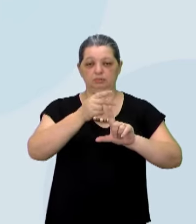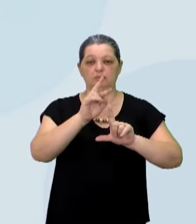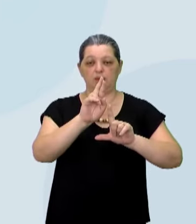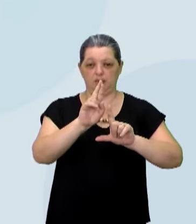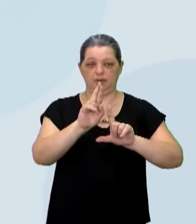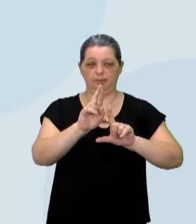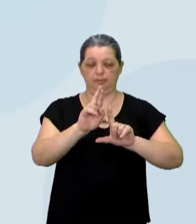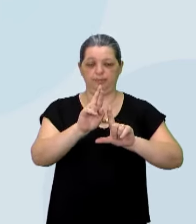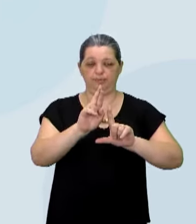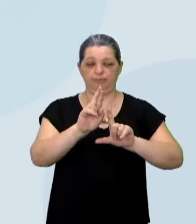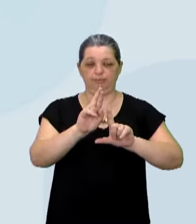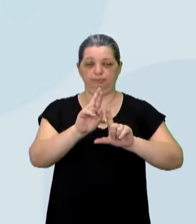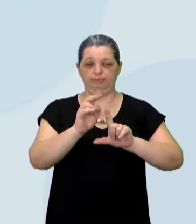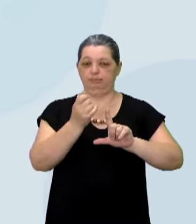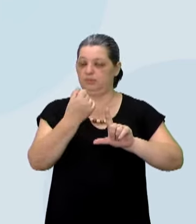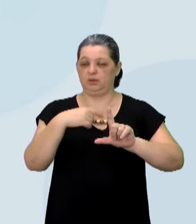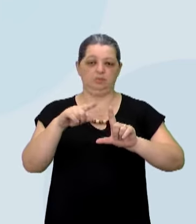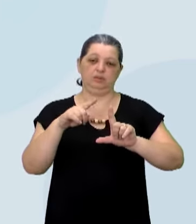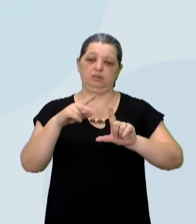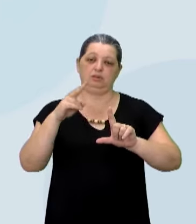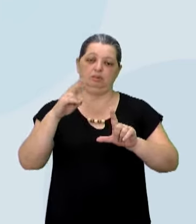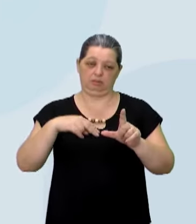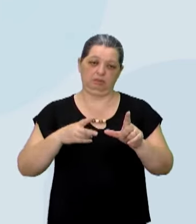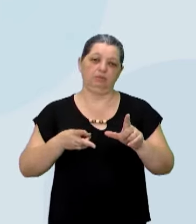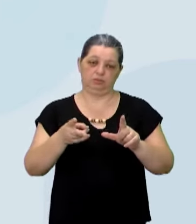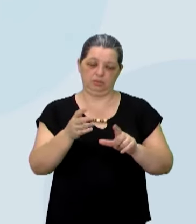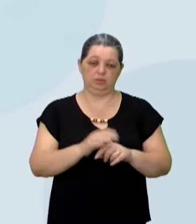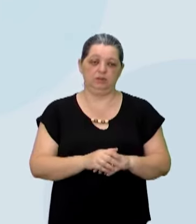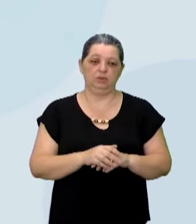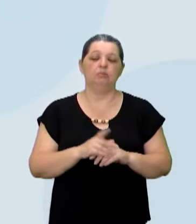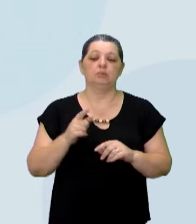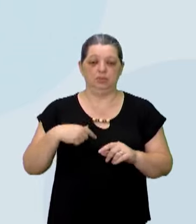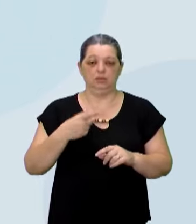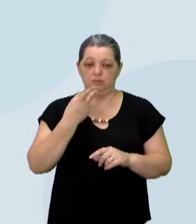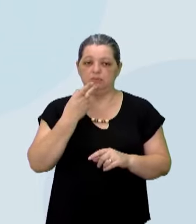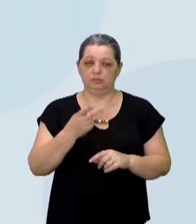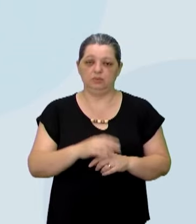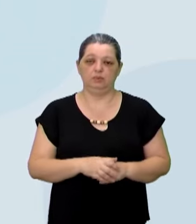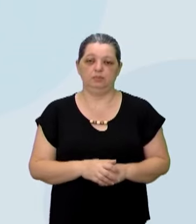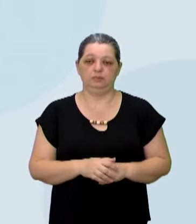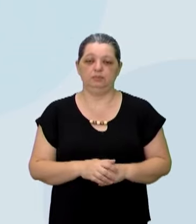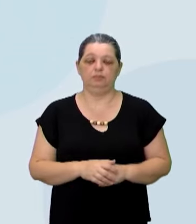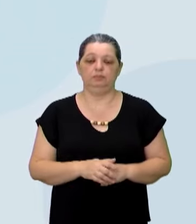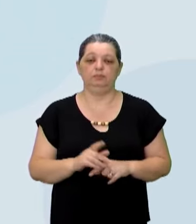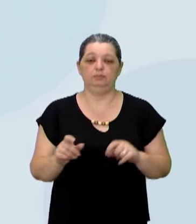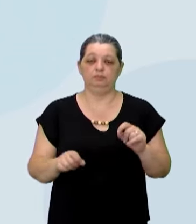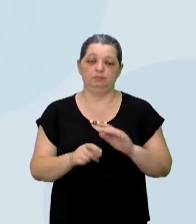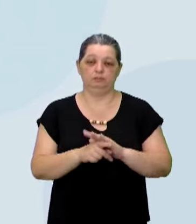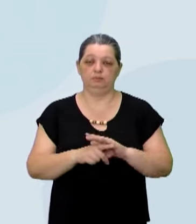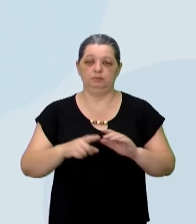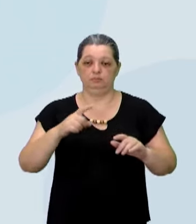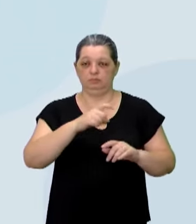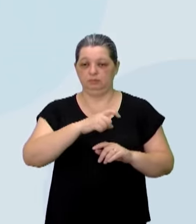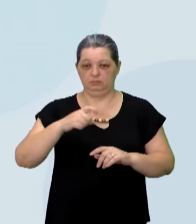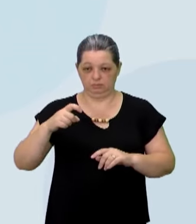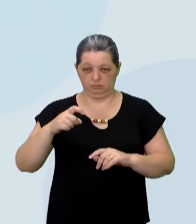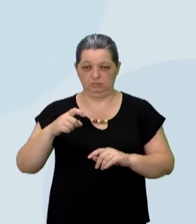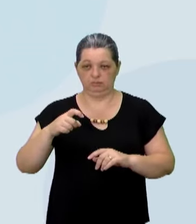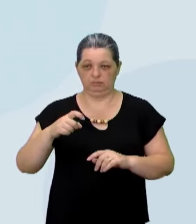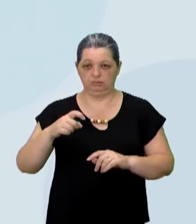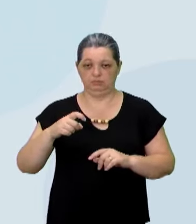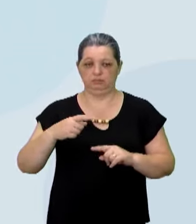R. Então nem precisaria a gente ler o outro problema, mas o resto do problema. Mas eu vou dizer aqui o resto, ó. Ele fala o seguinte: o x está na